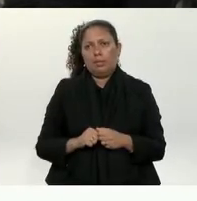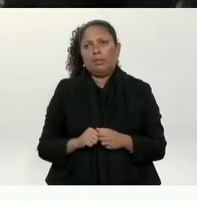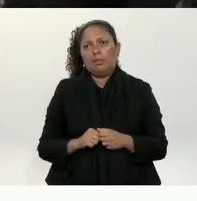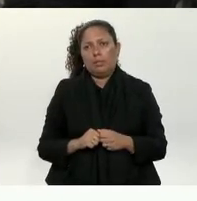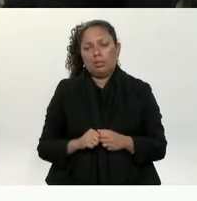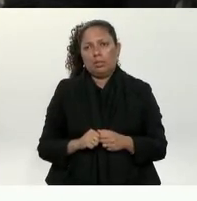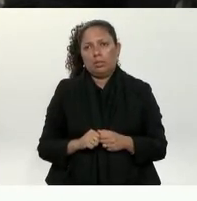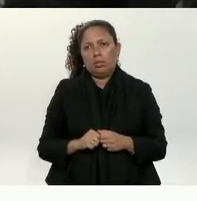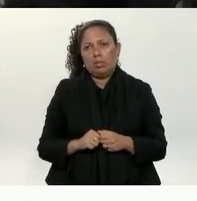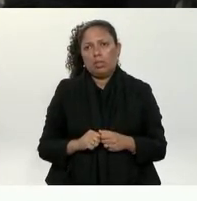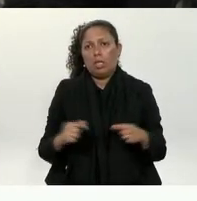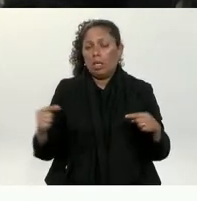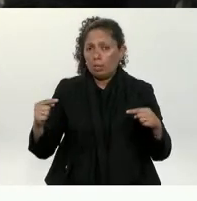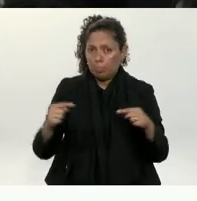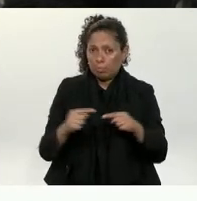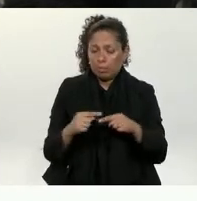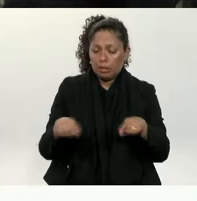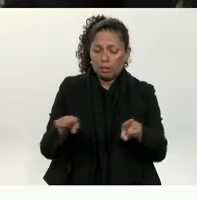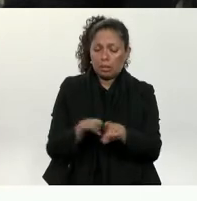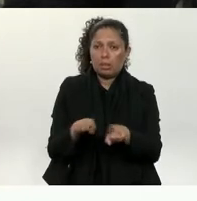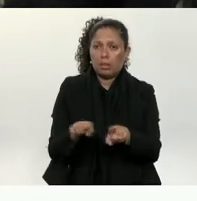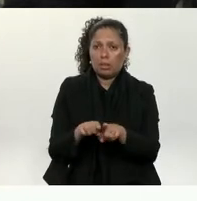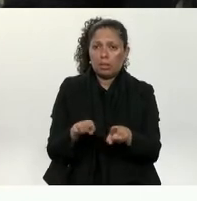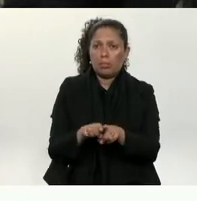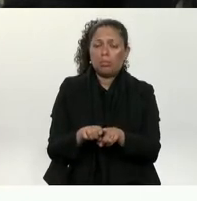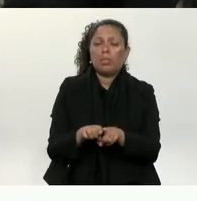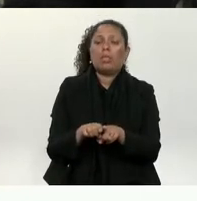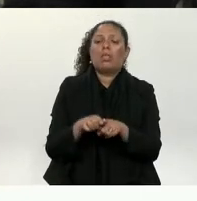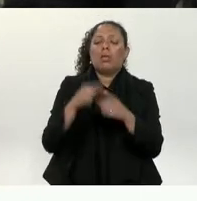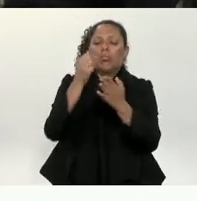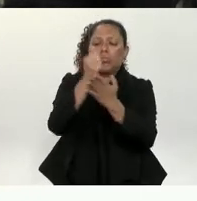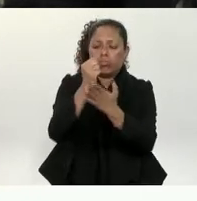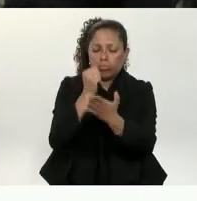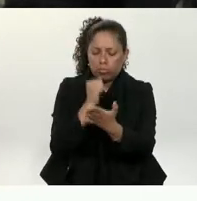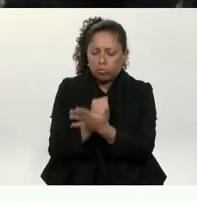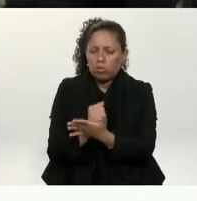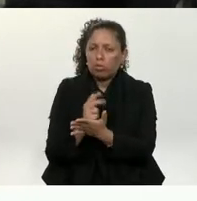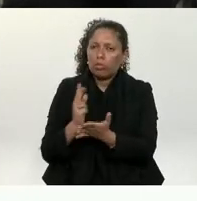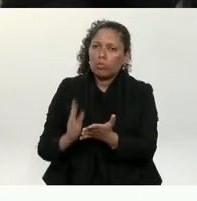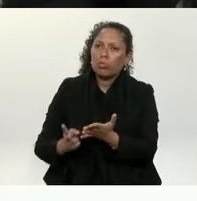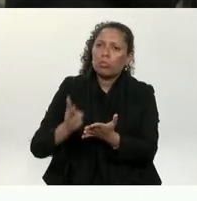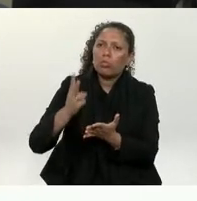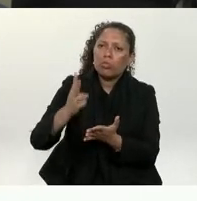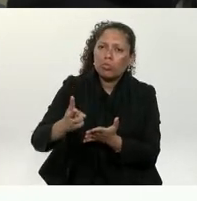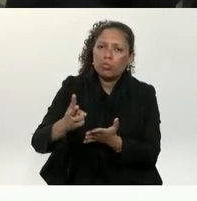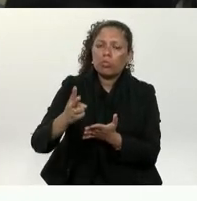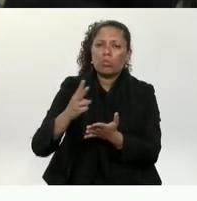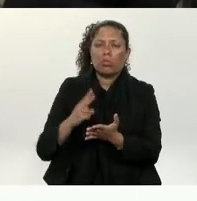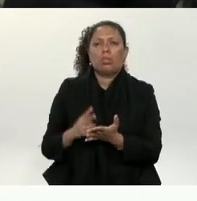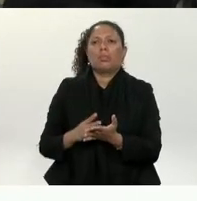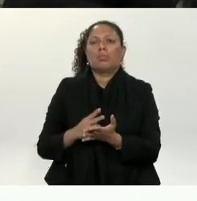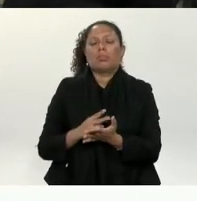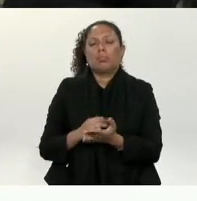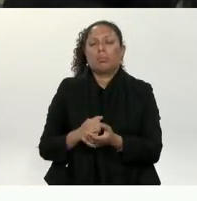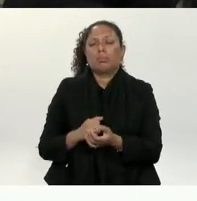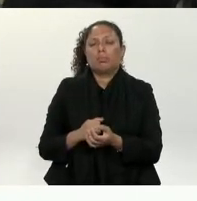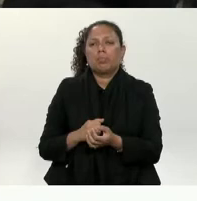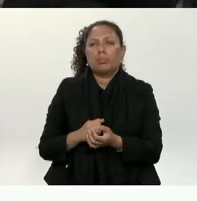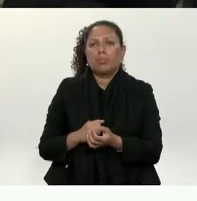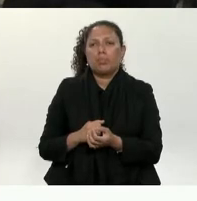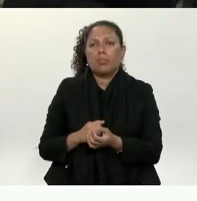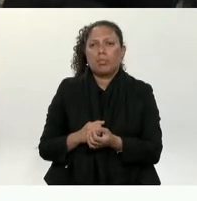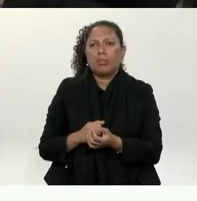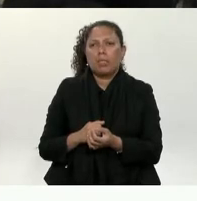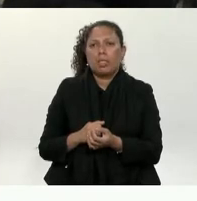tem relação com a renovação automática ou uma eventual nova licitação. Acho que um dos papéis que